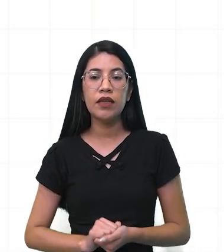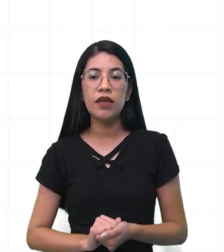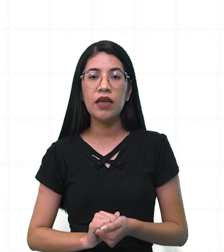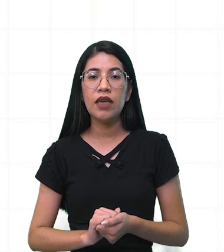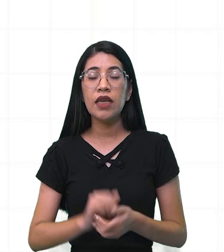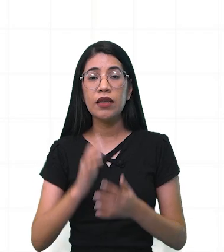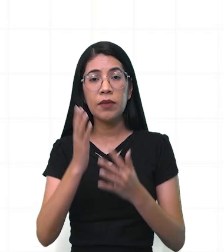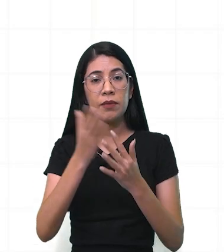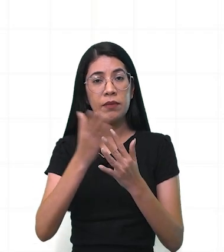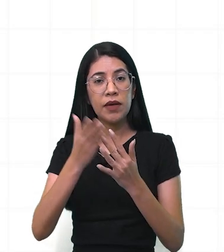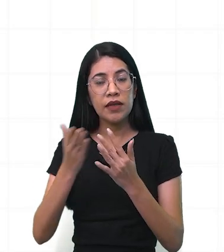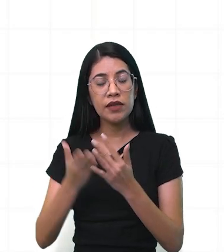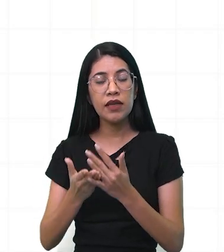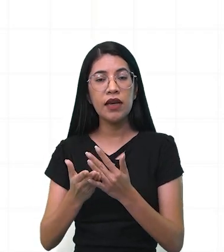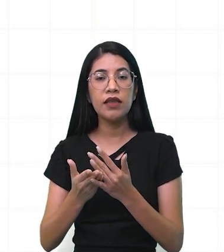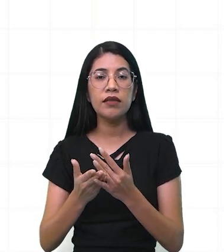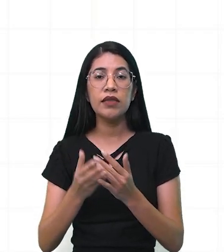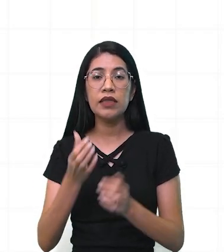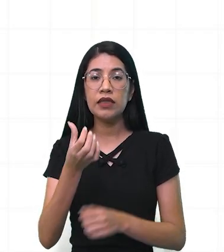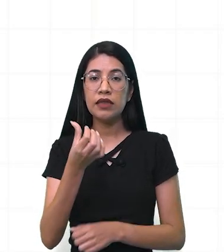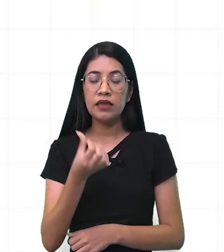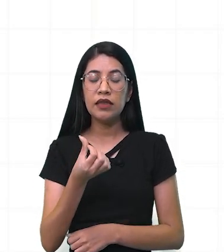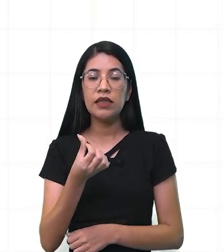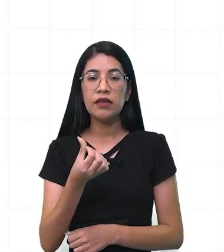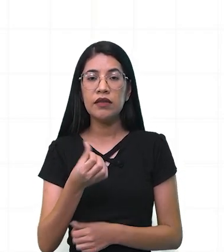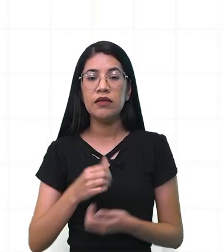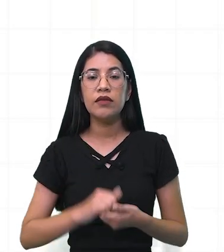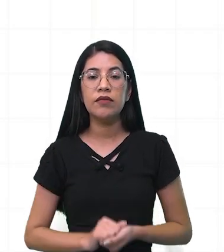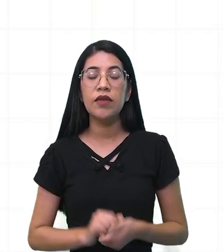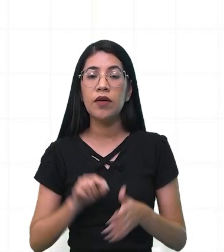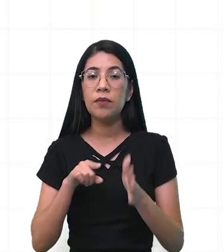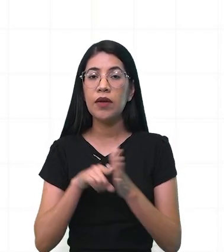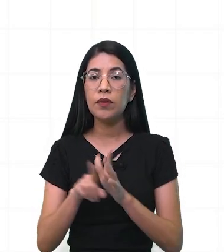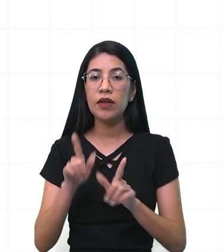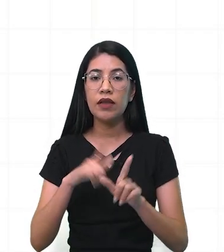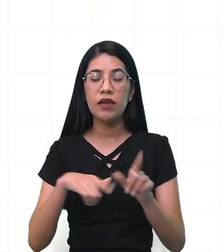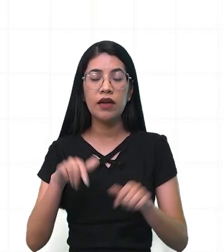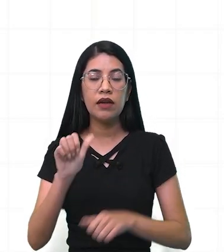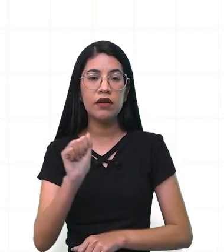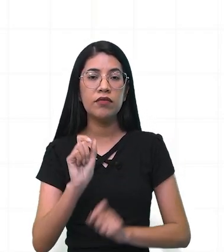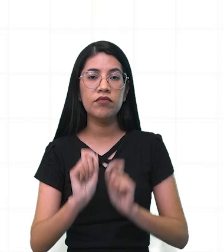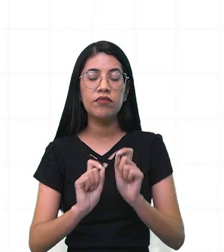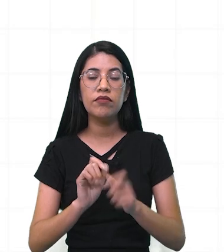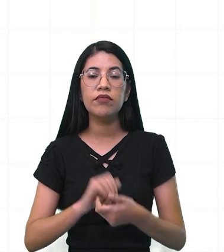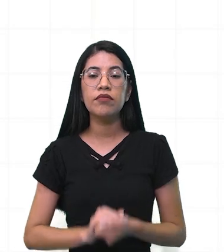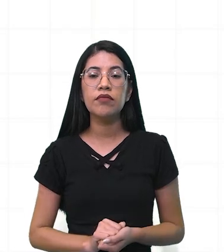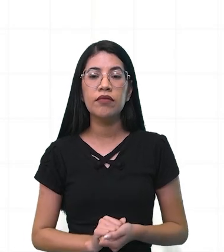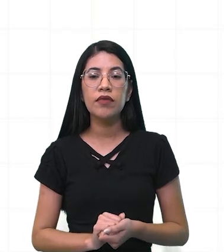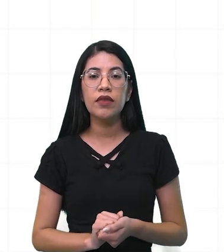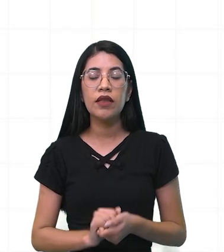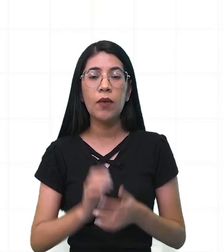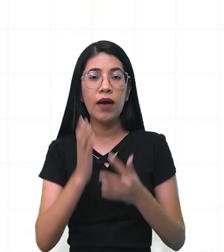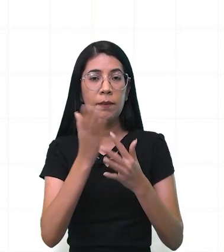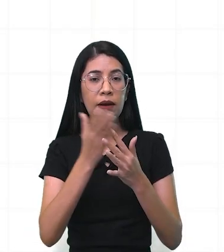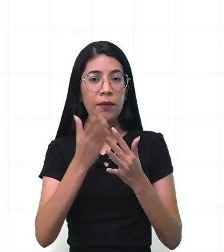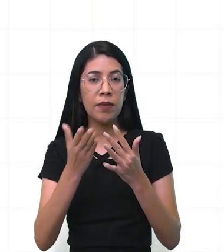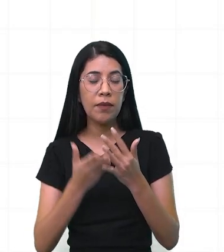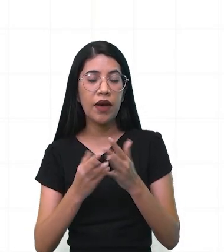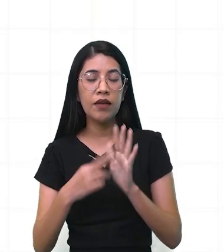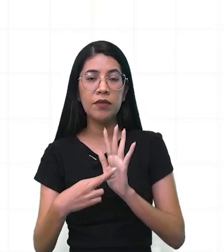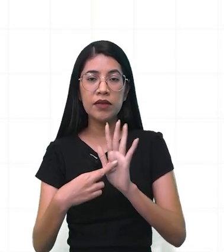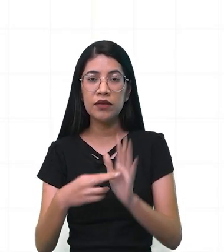parcelas iguais. Vamos então à nossa pergunta. Letra A. Representando cada parcela por